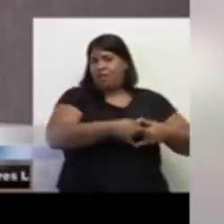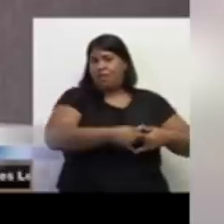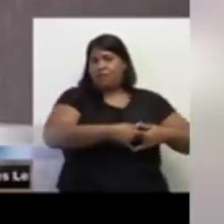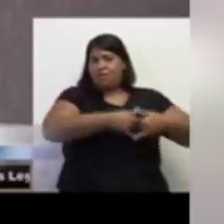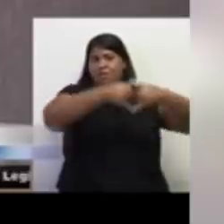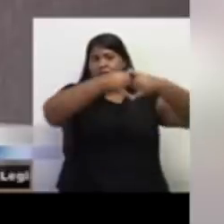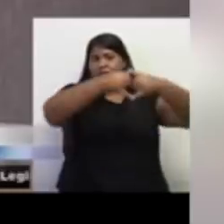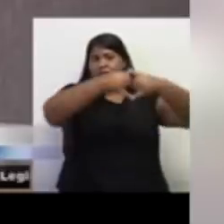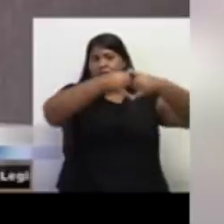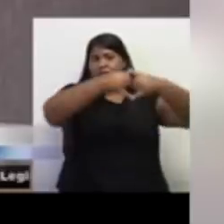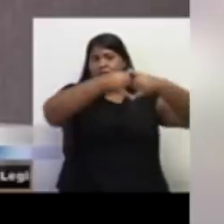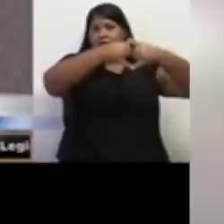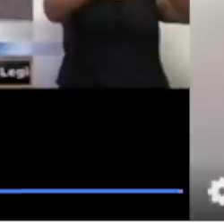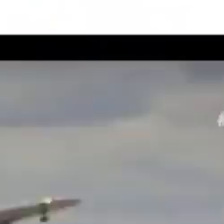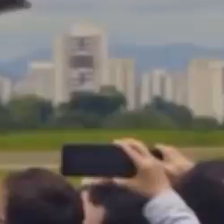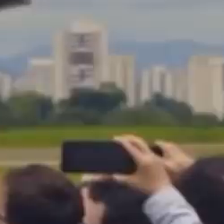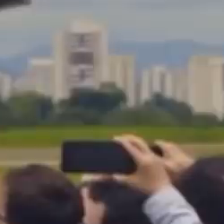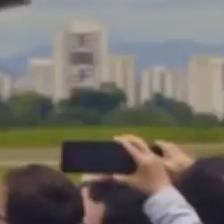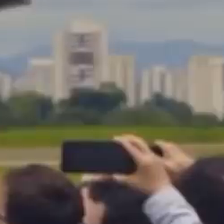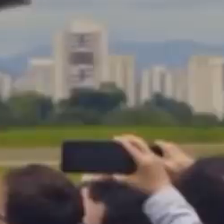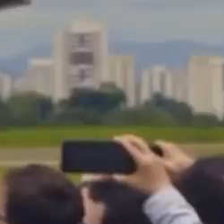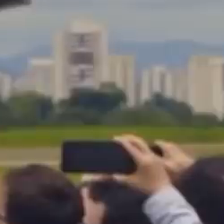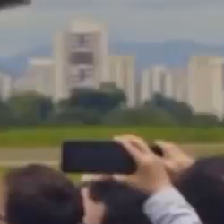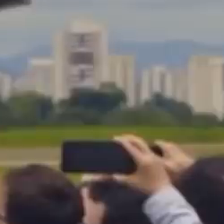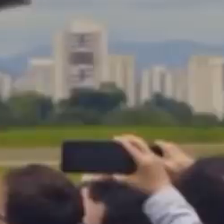o IBGE.